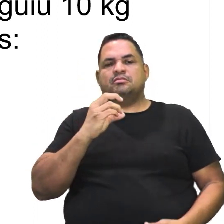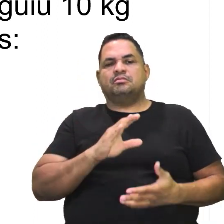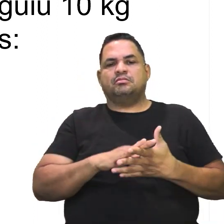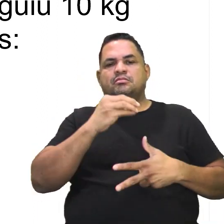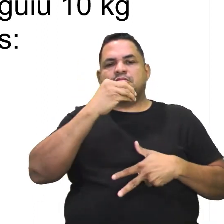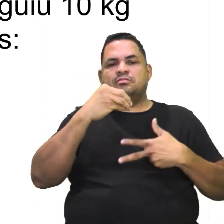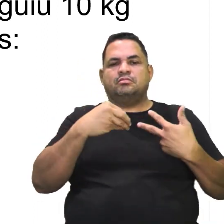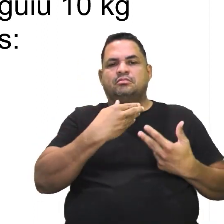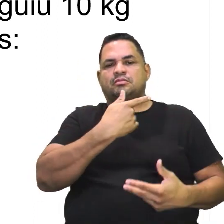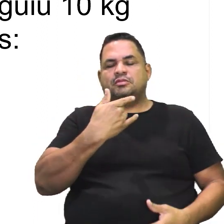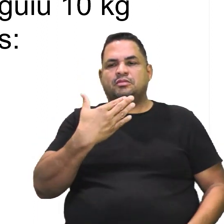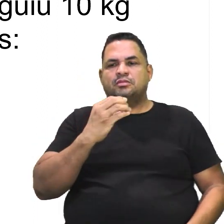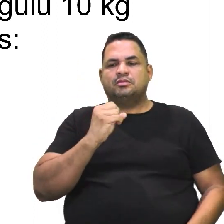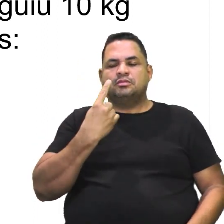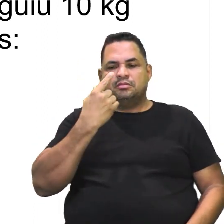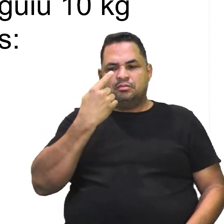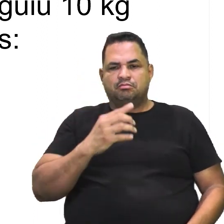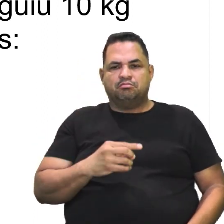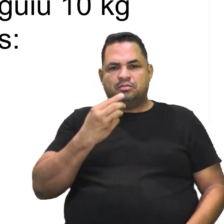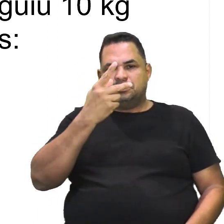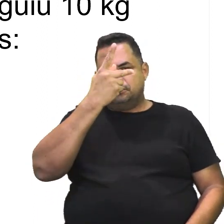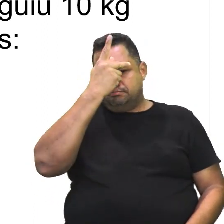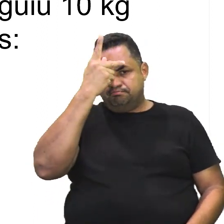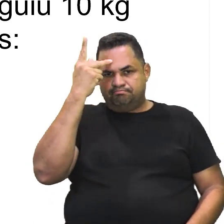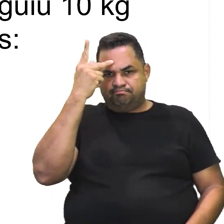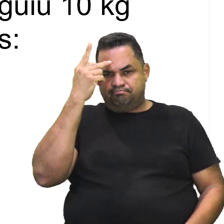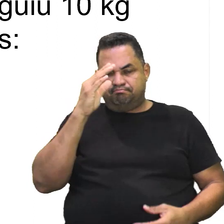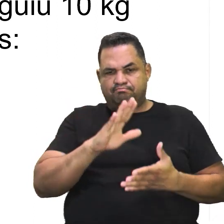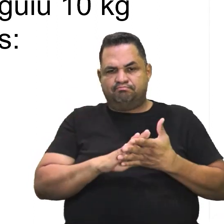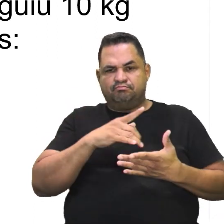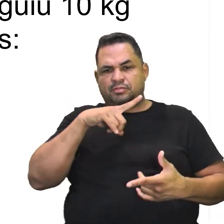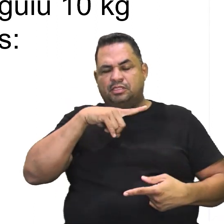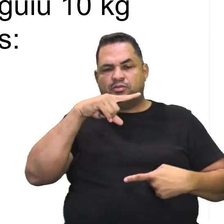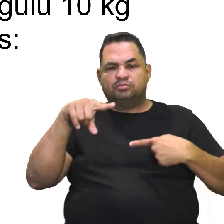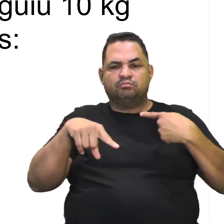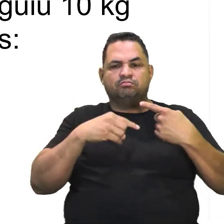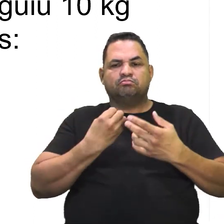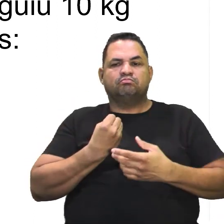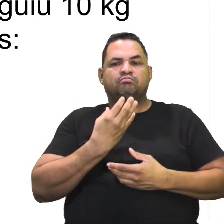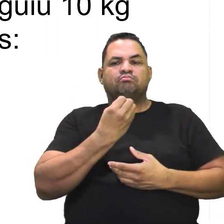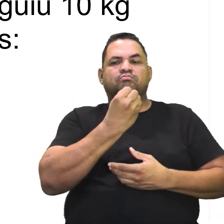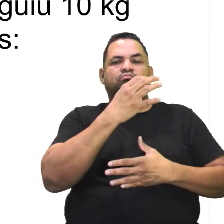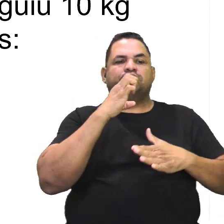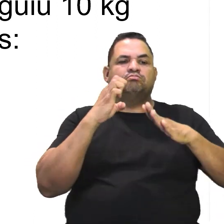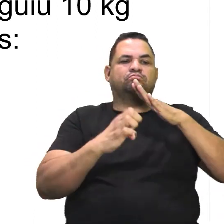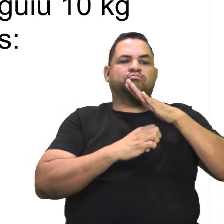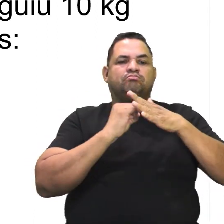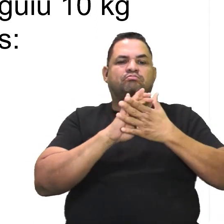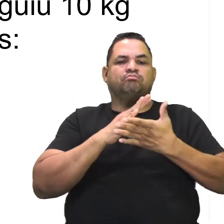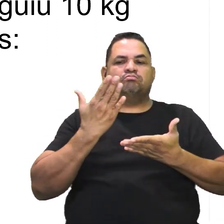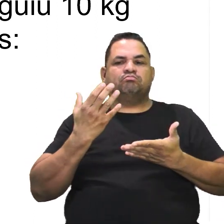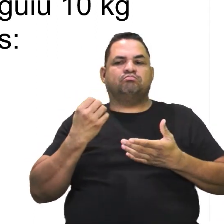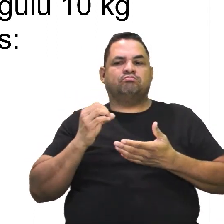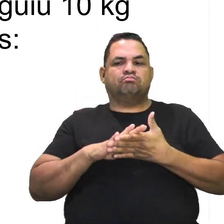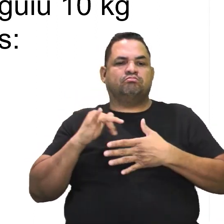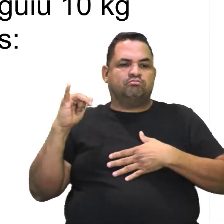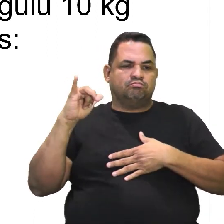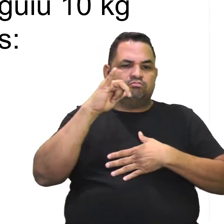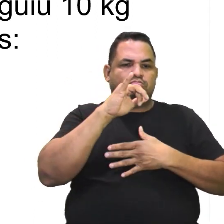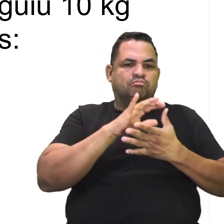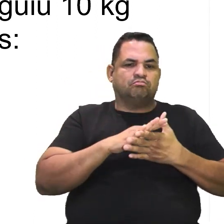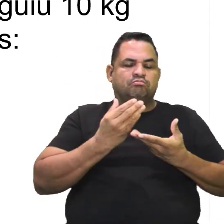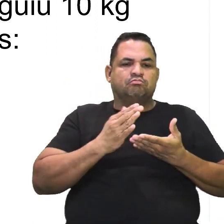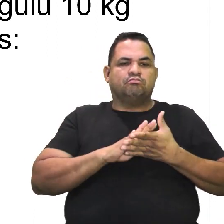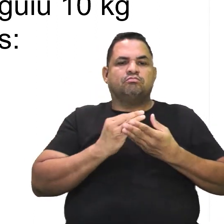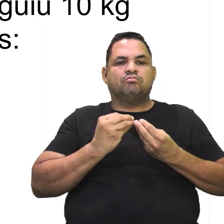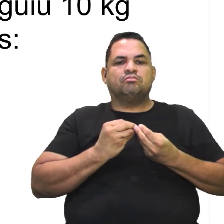de 2021. Uma pessoa pretende viajar por uma companhia aérea que despacha gratuitamente